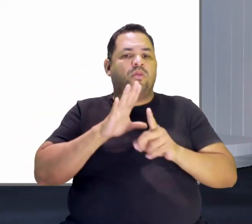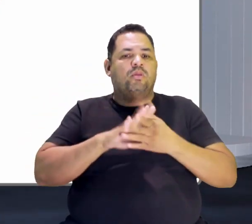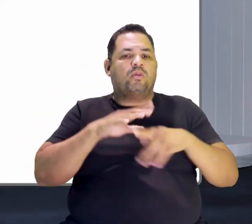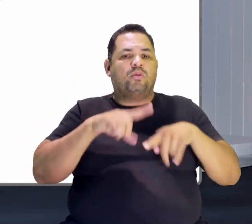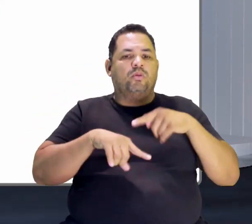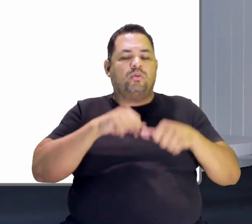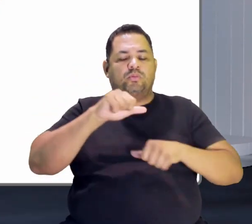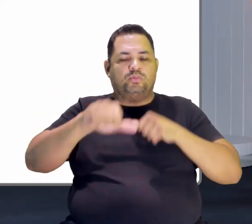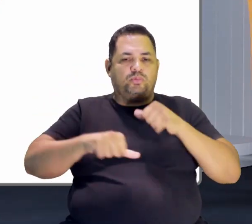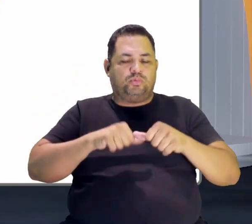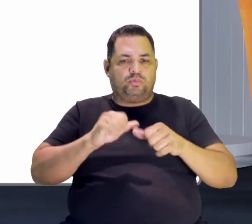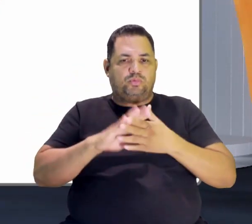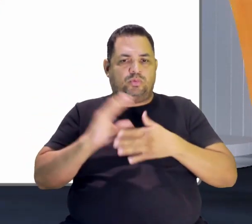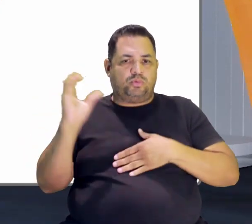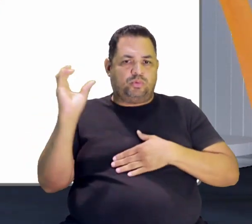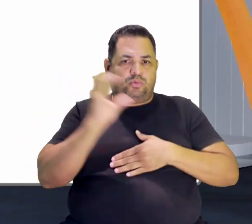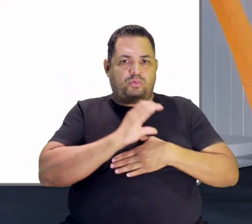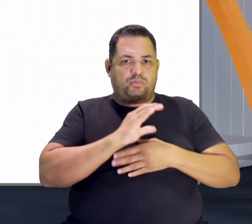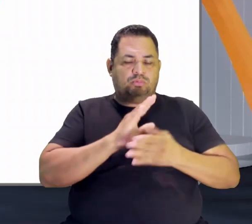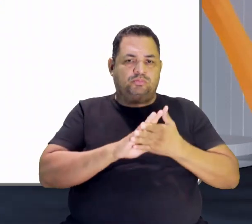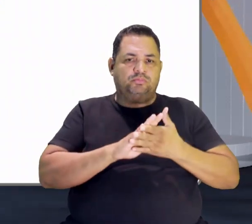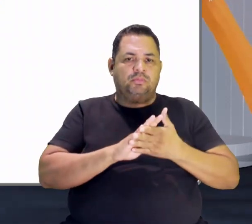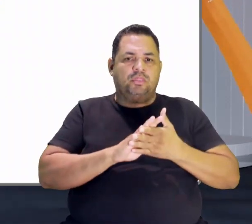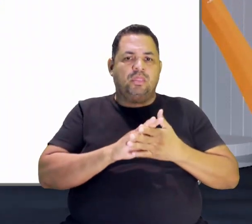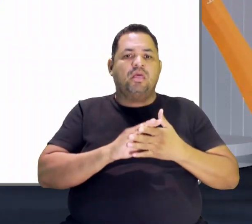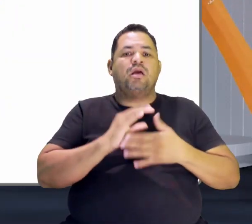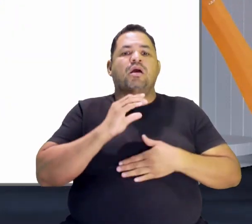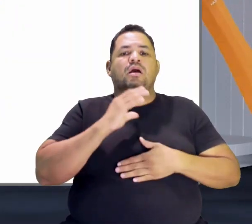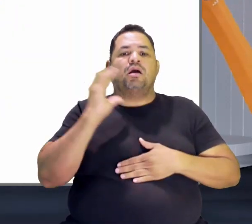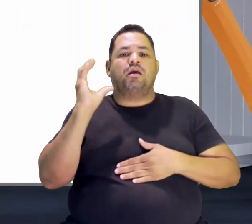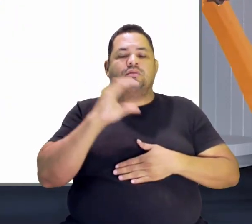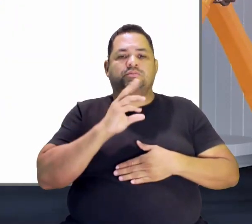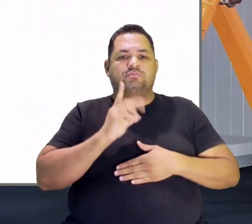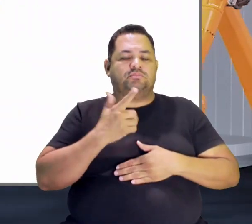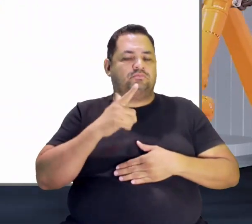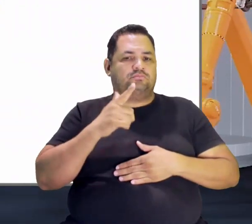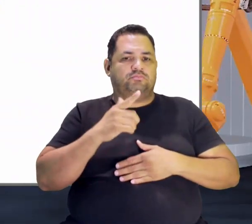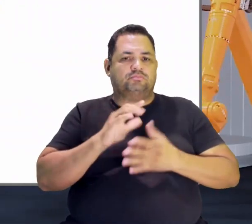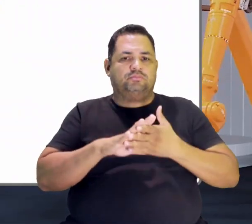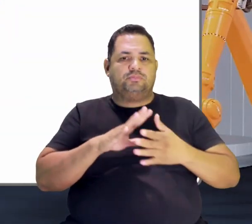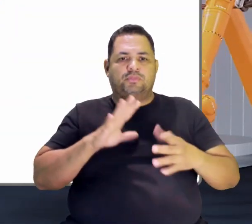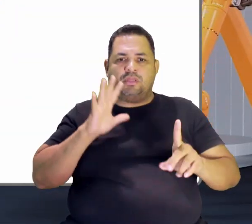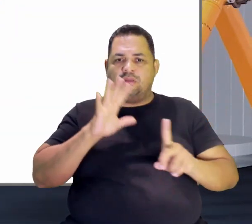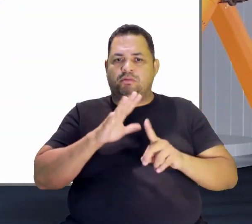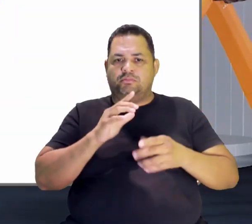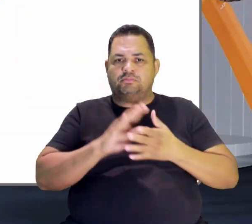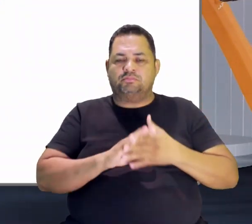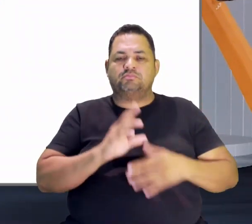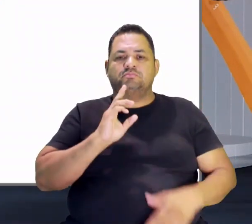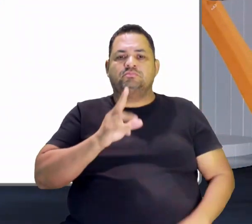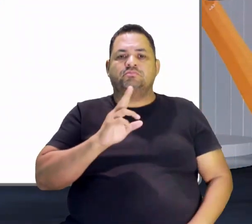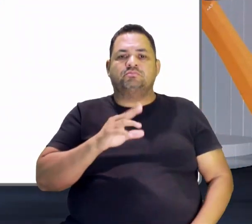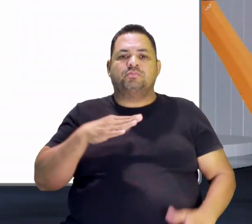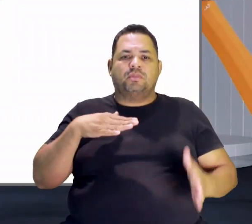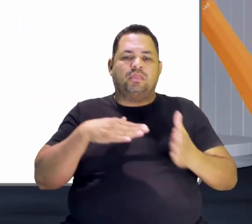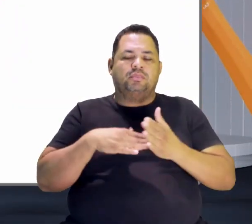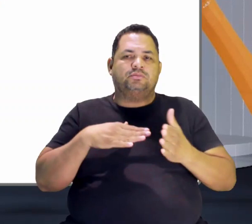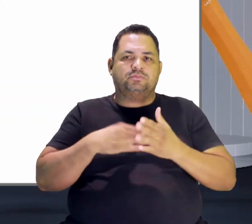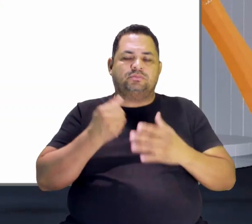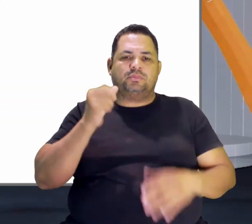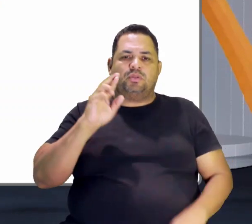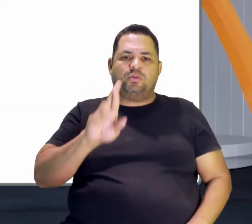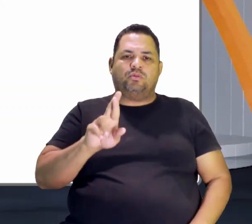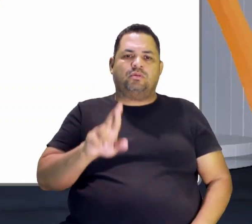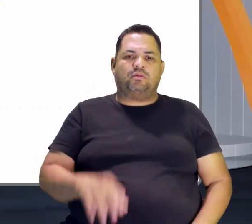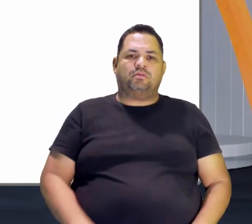e muda a velocidade, já que a aceleração é a mesma, não tem outra força atuando, é sempre a resistência do ar,